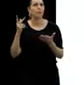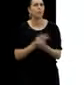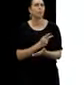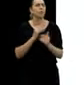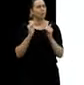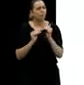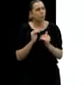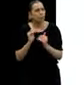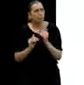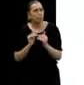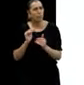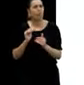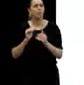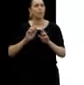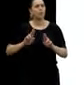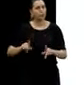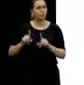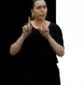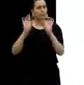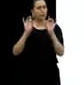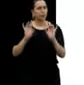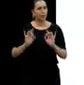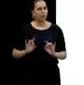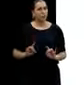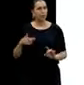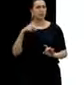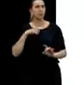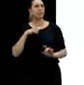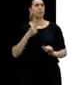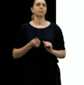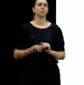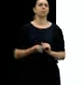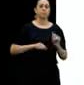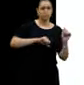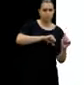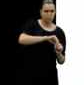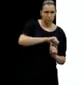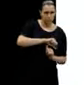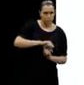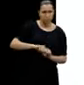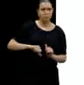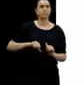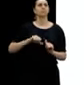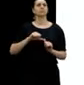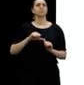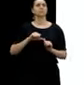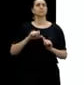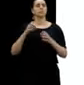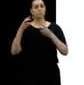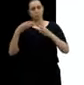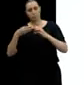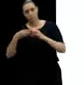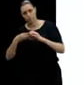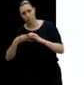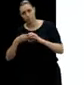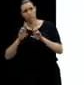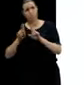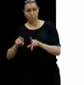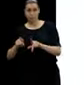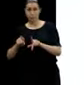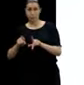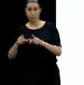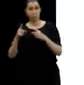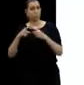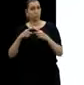esse processo de diferenciação, que seria, elas vão se transformar em células